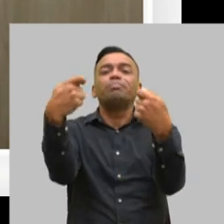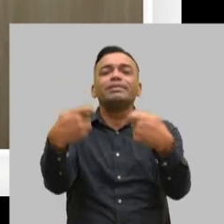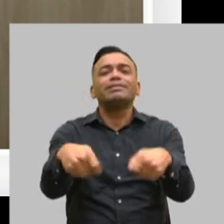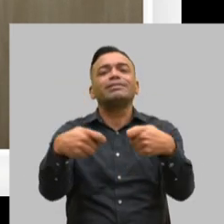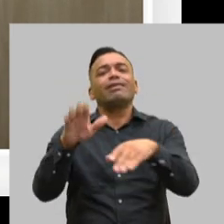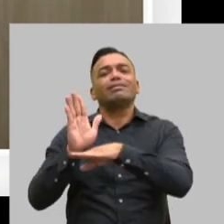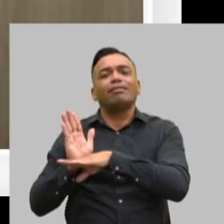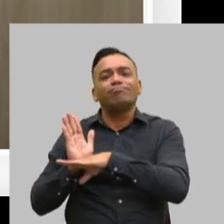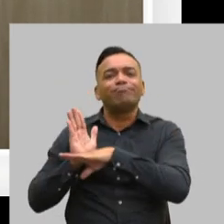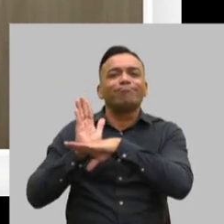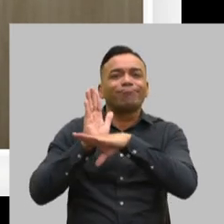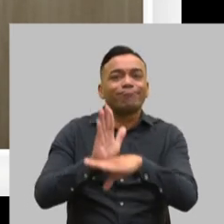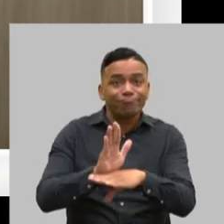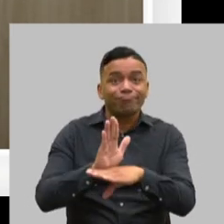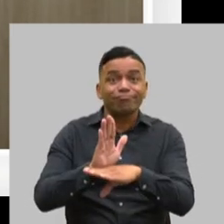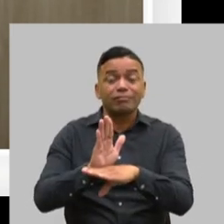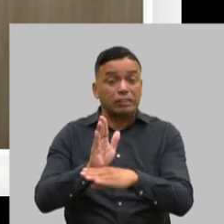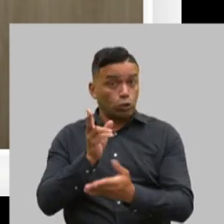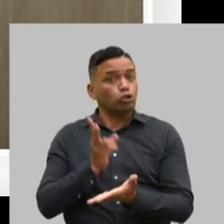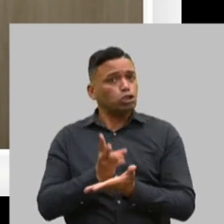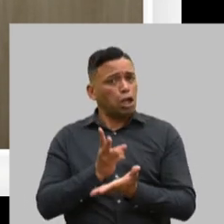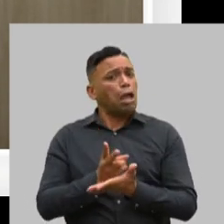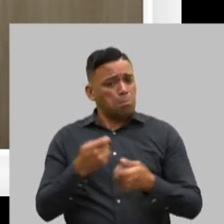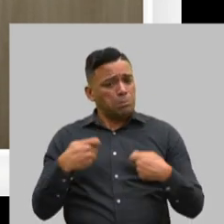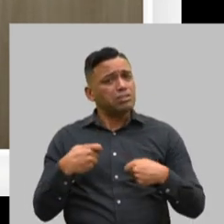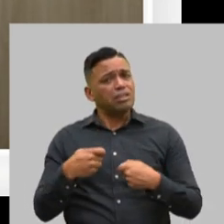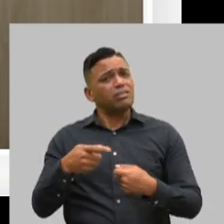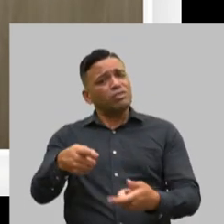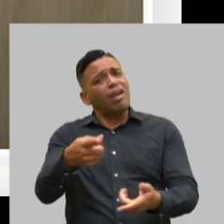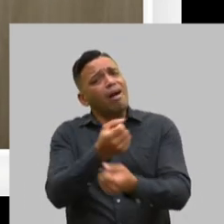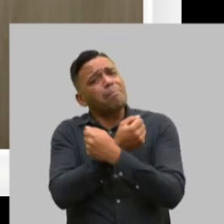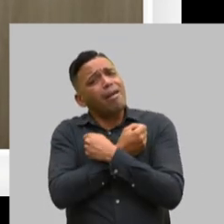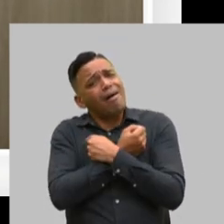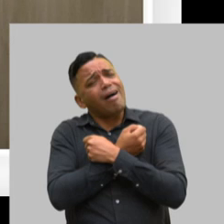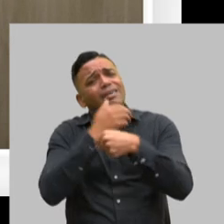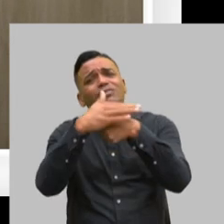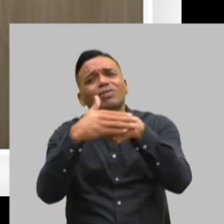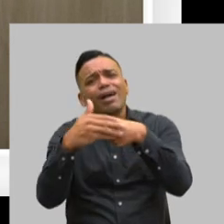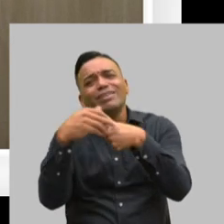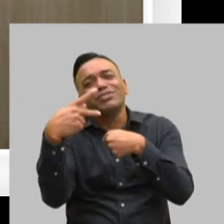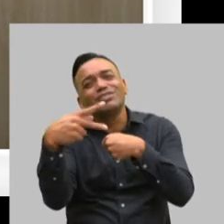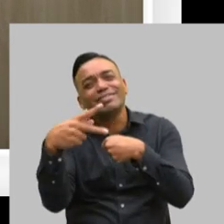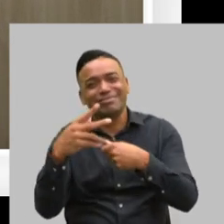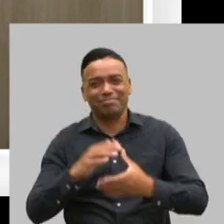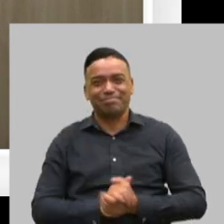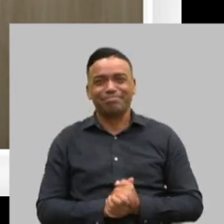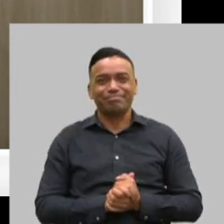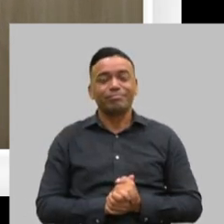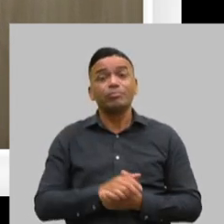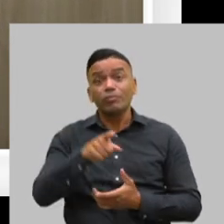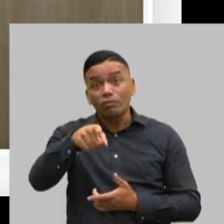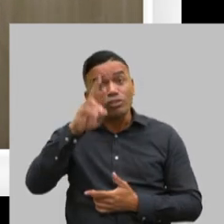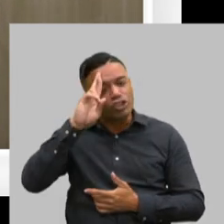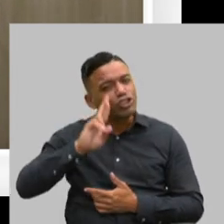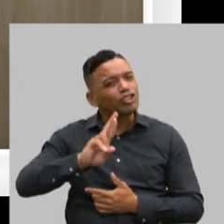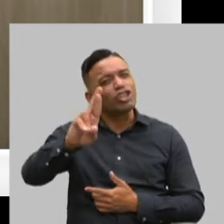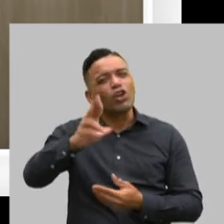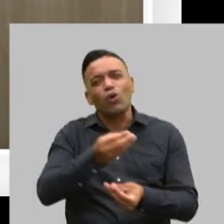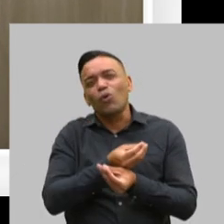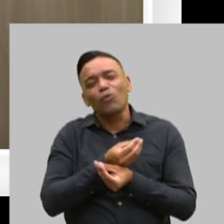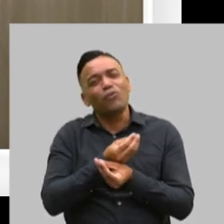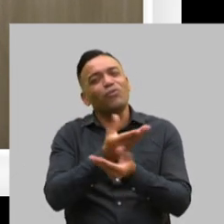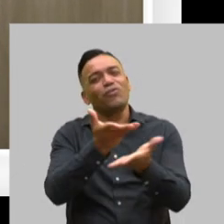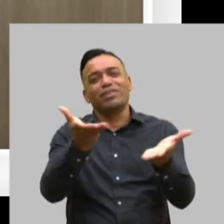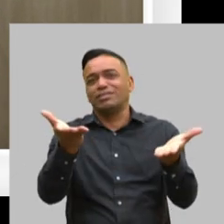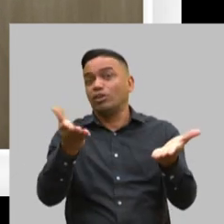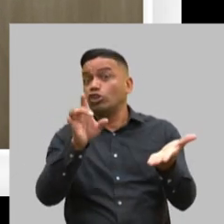e permanece necessitando do seu abraço, do seu acolhimento. É o Senhor que os ofereceu não